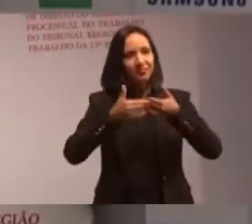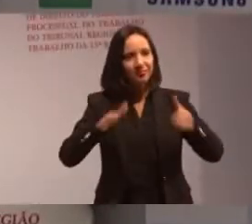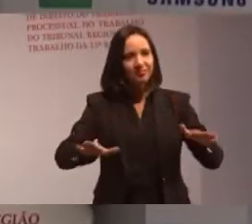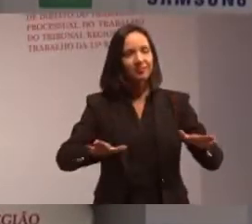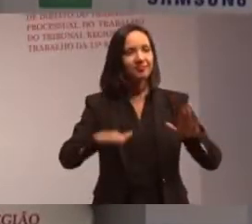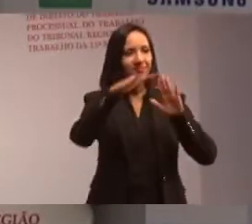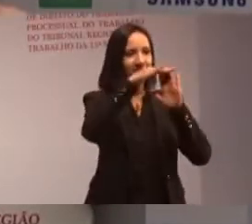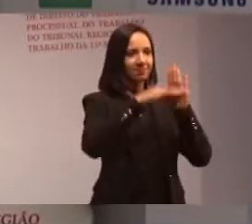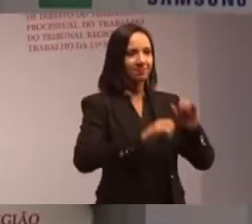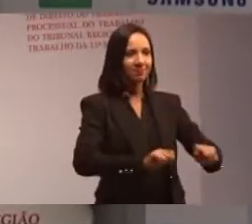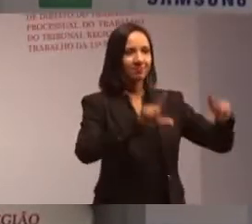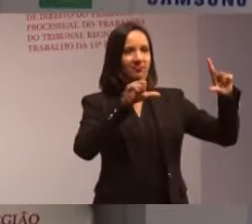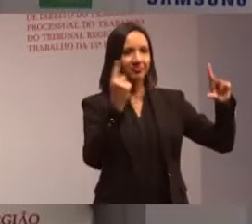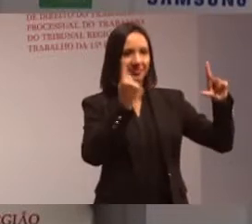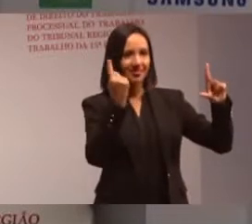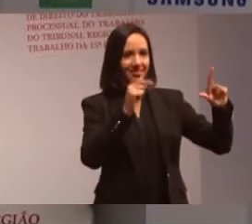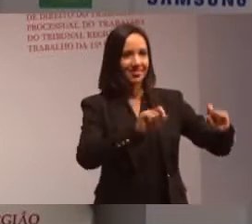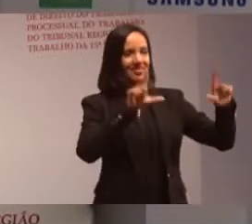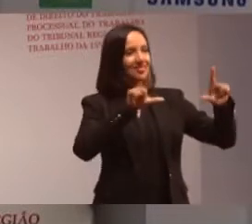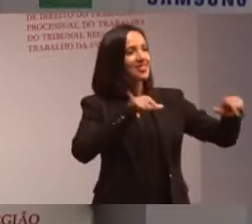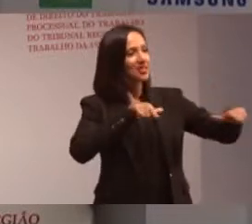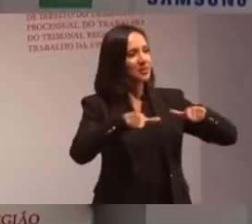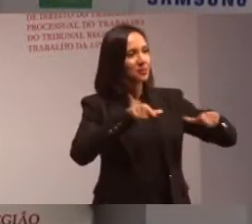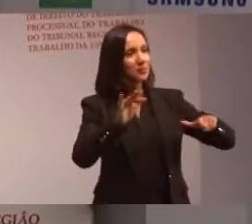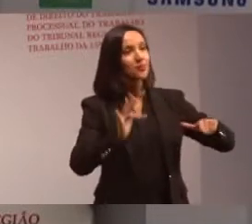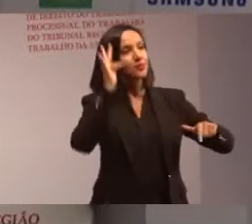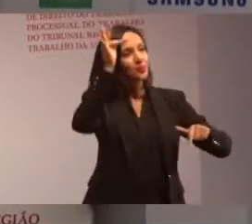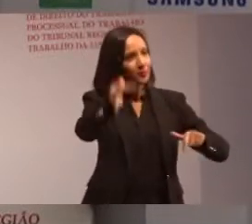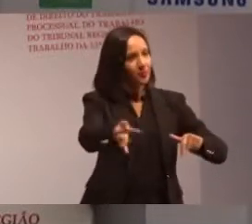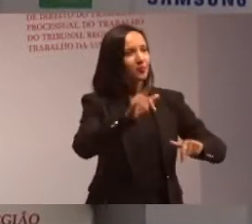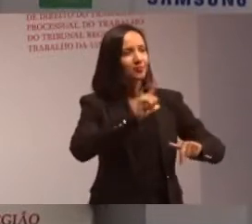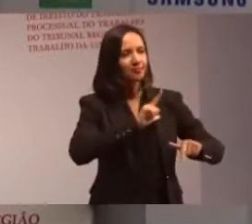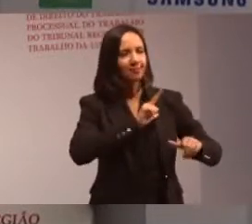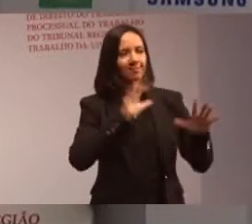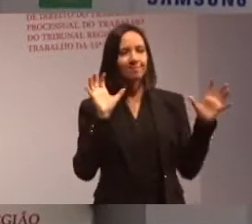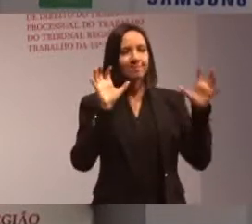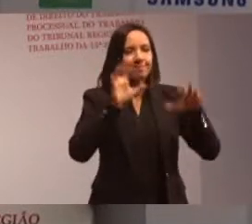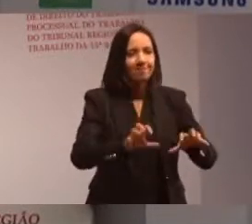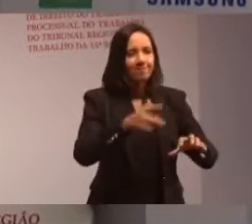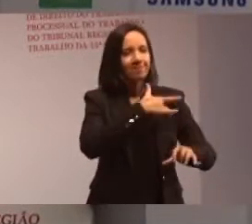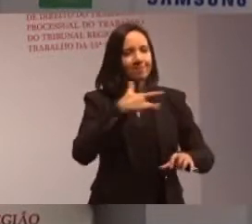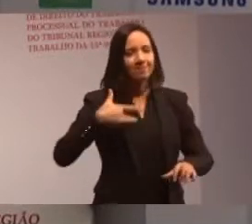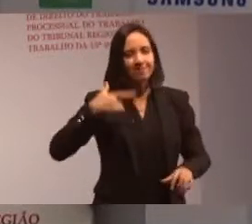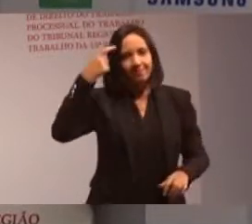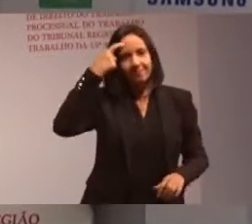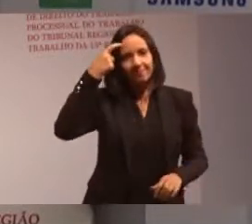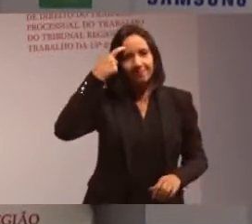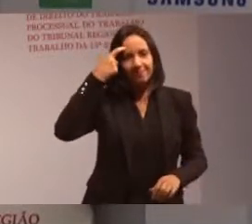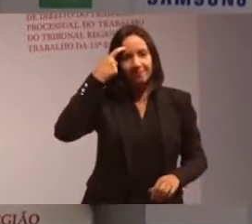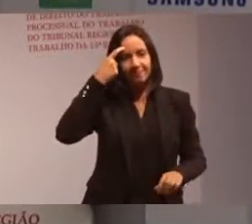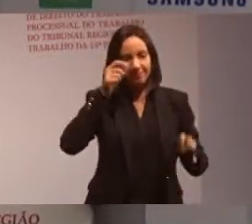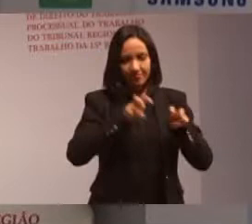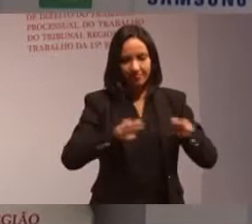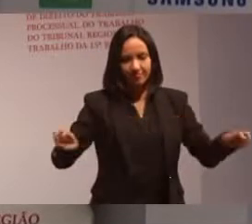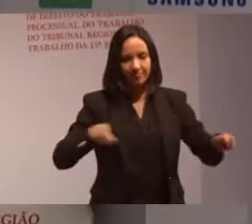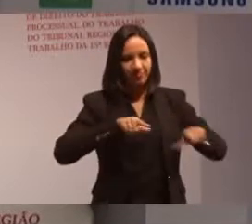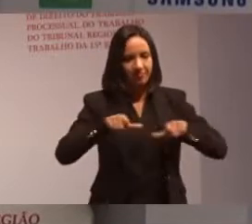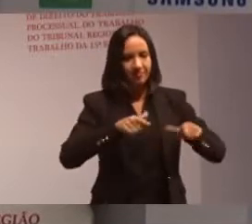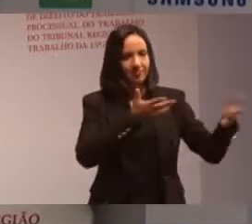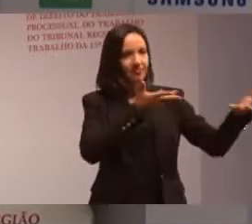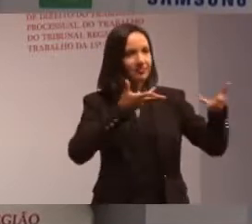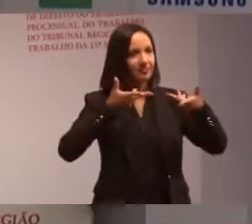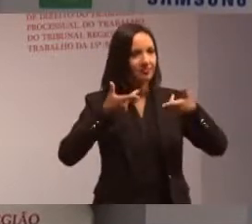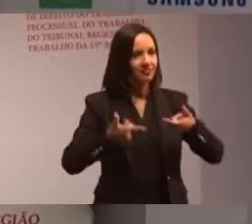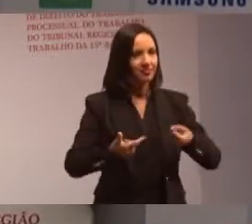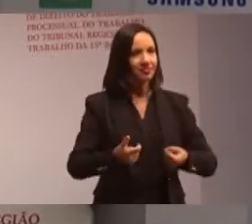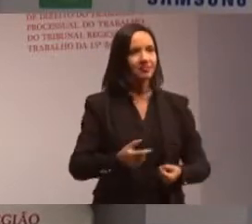nossa programação, intitulado O Trabalho do Futuro e o Impacto na Saúde Mental. Para compor a nossa mesa de trabalho, convidamos